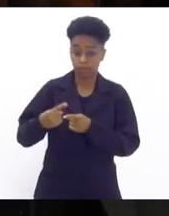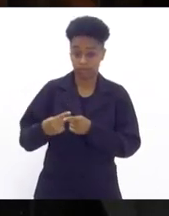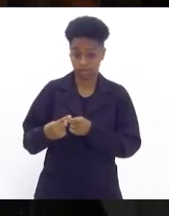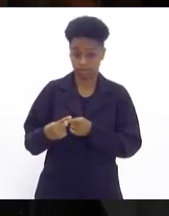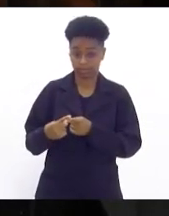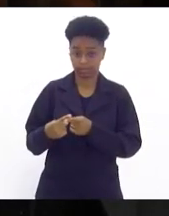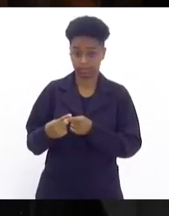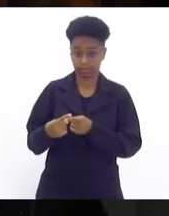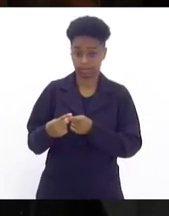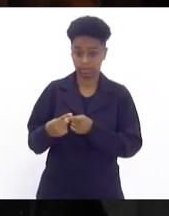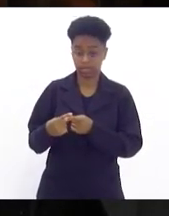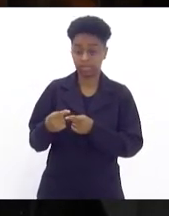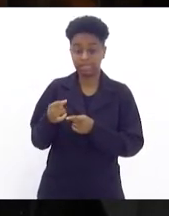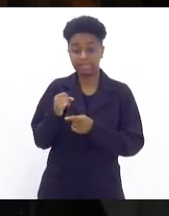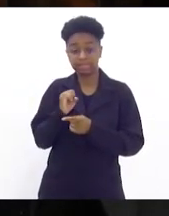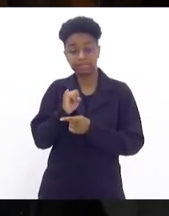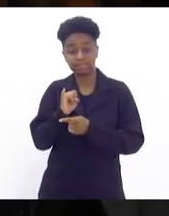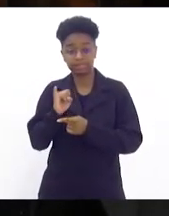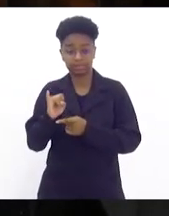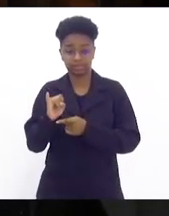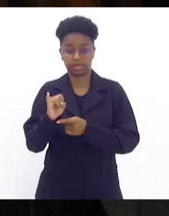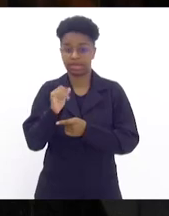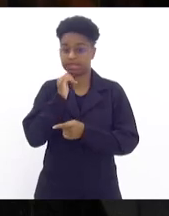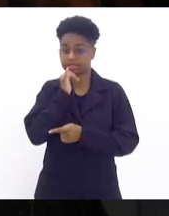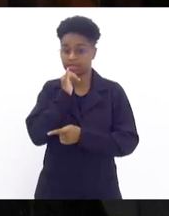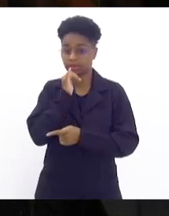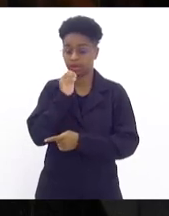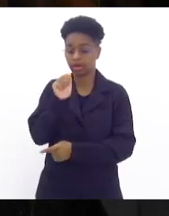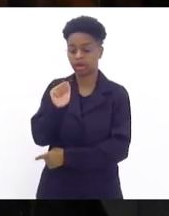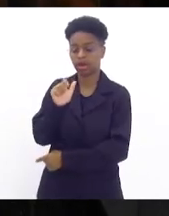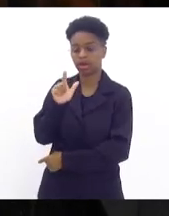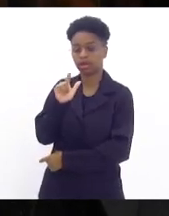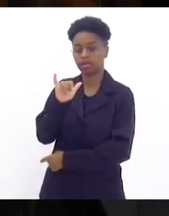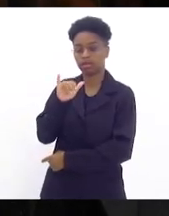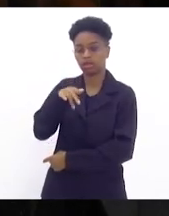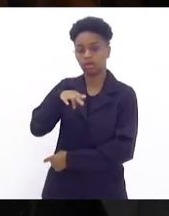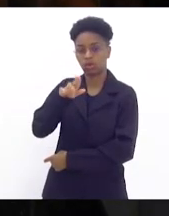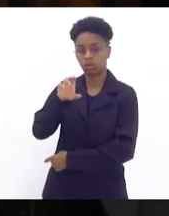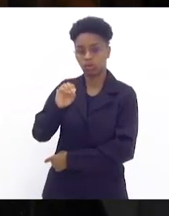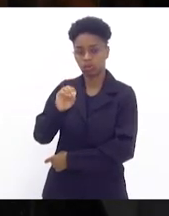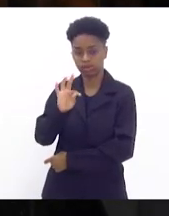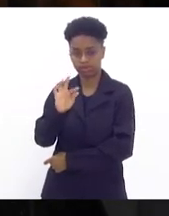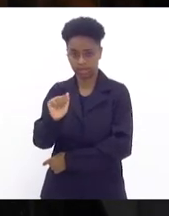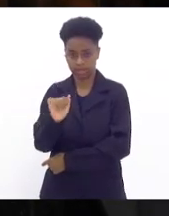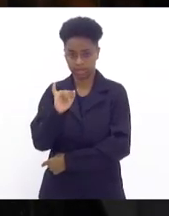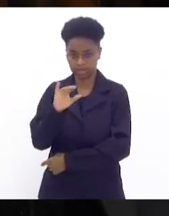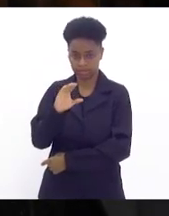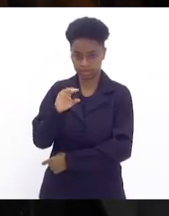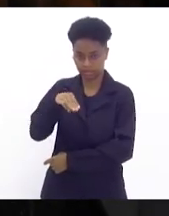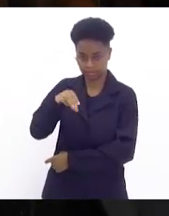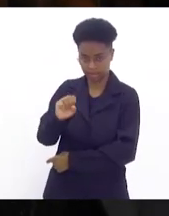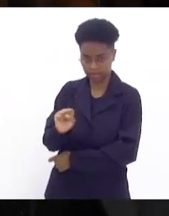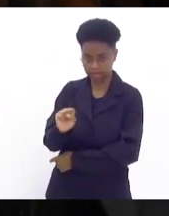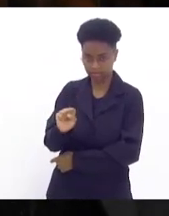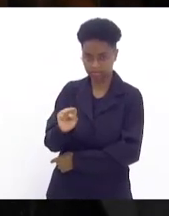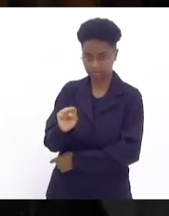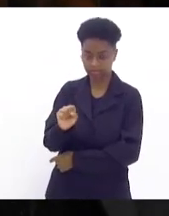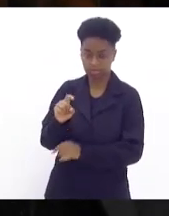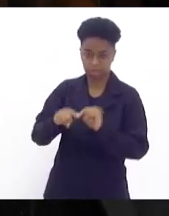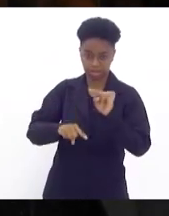faz se incidir uma alíquota de ICMS sobre os produtos não